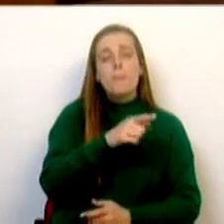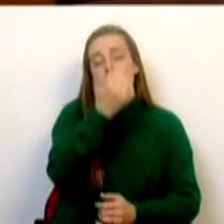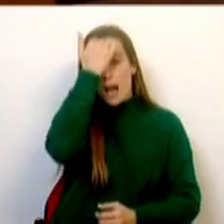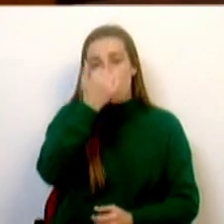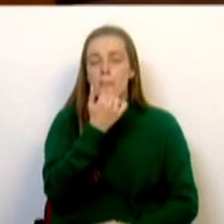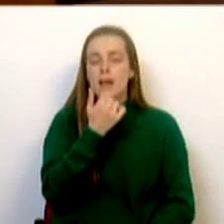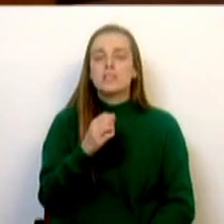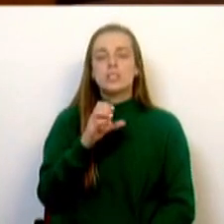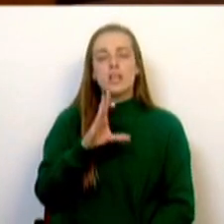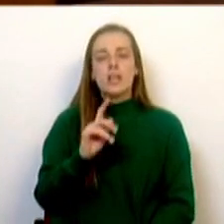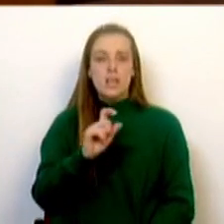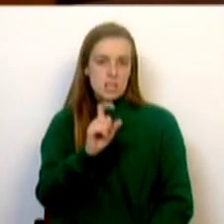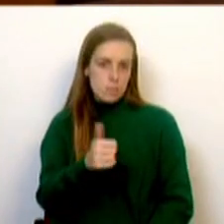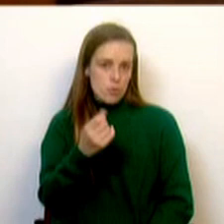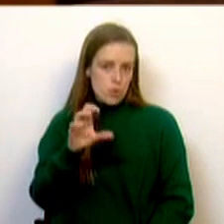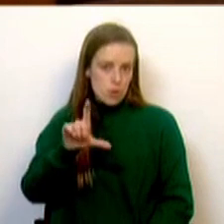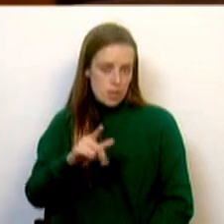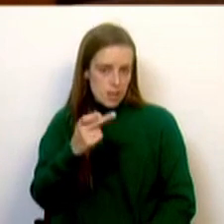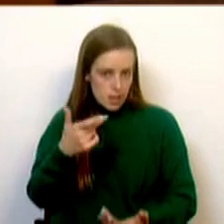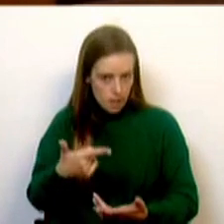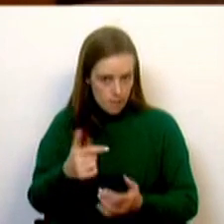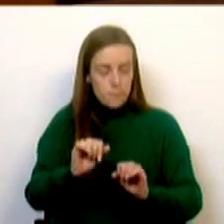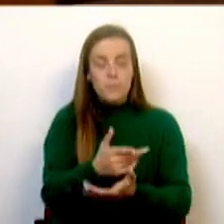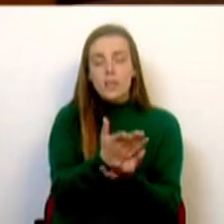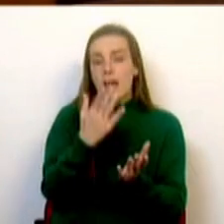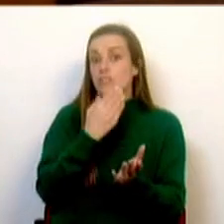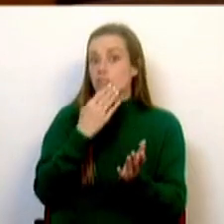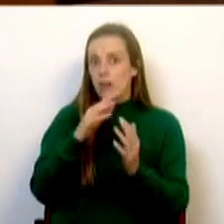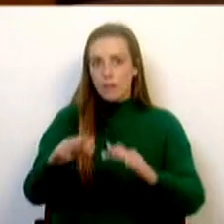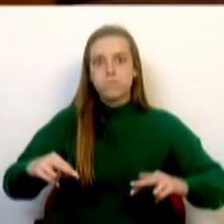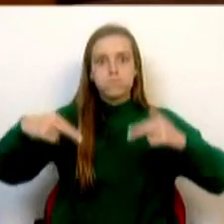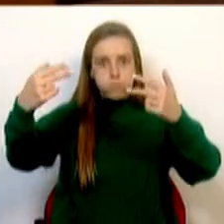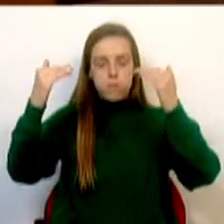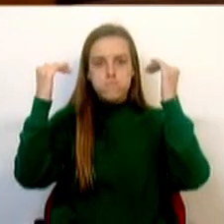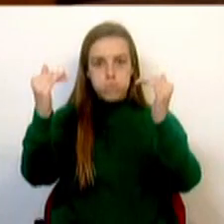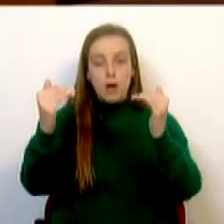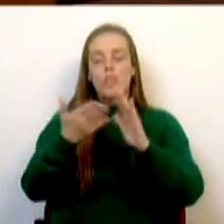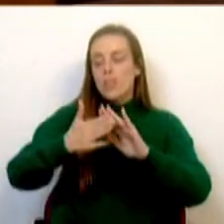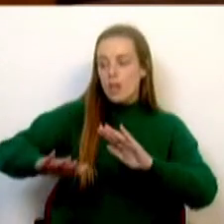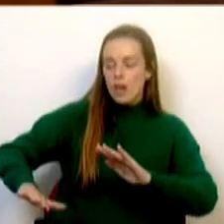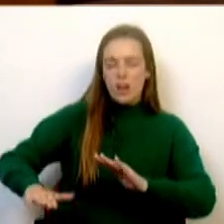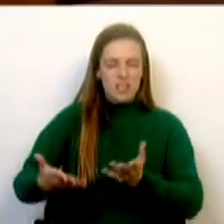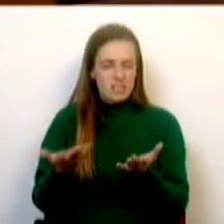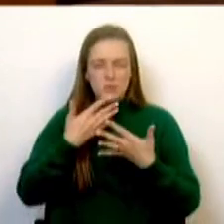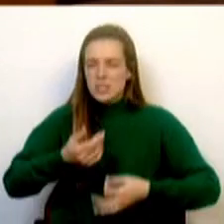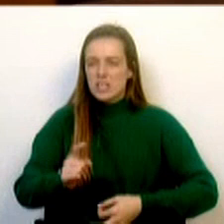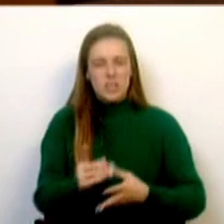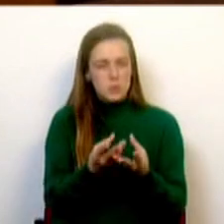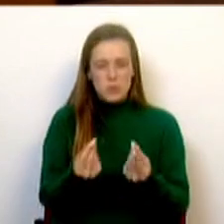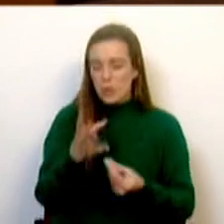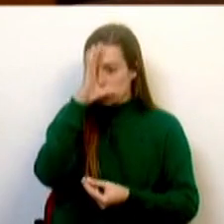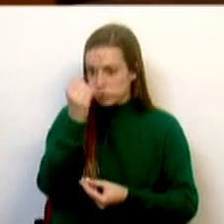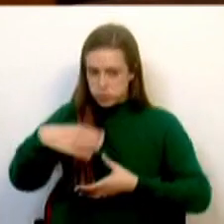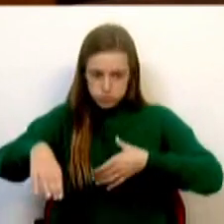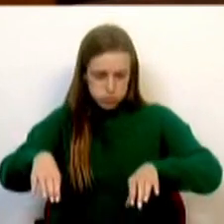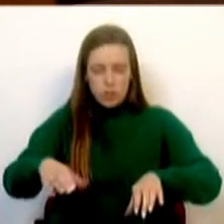um lado, e a ascensão ao poder, em Israel, de uma direita prepotente que não acredita na solução de dois Estados